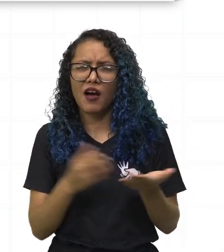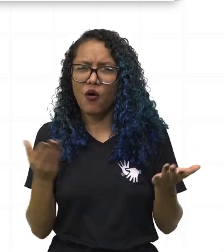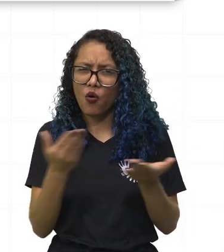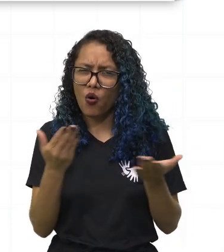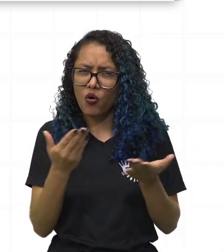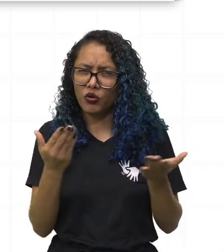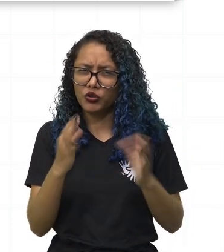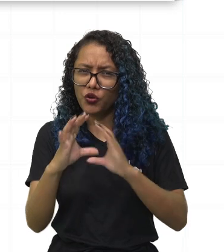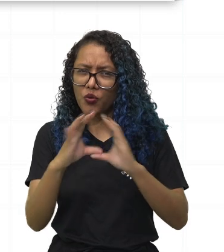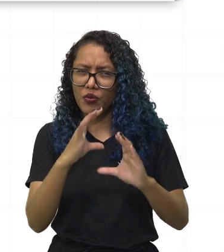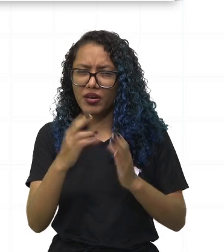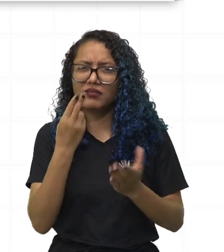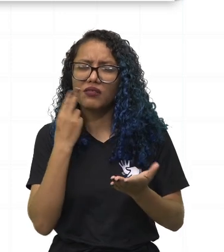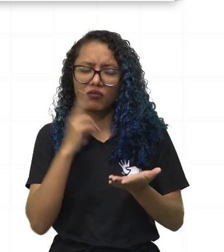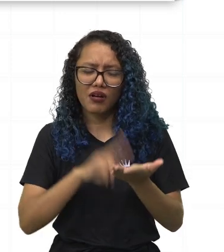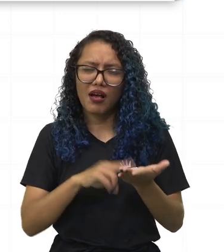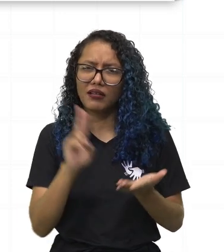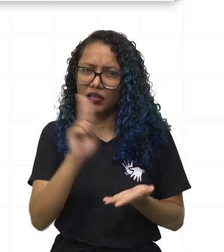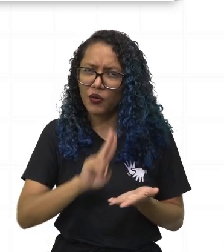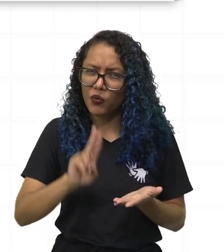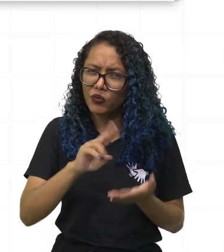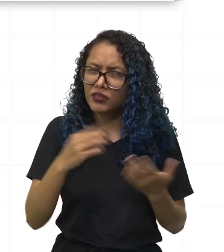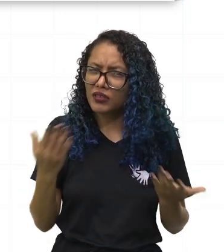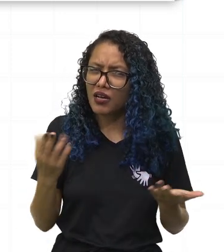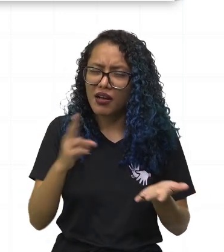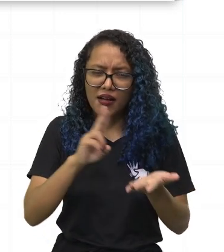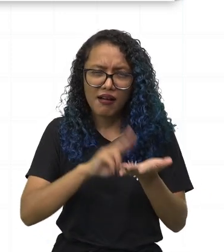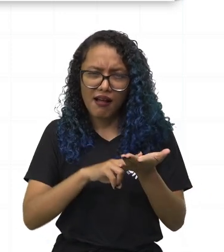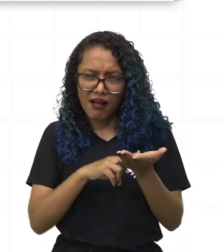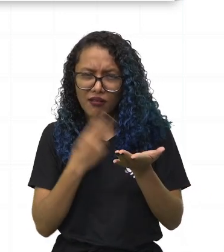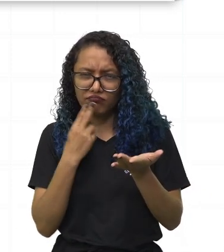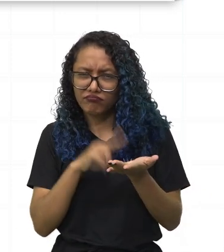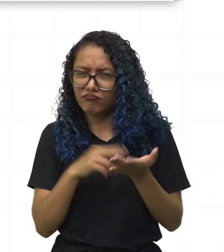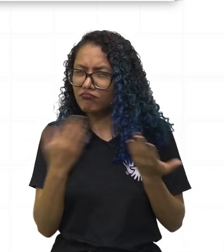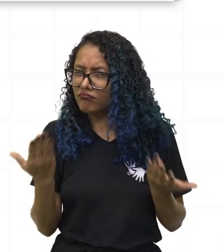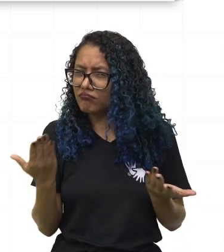se comunica ainda por meios de cartas físicas?